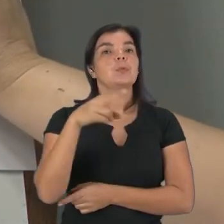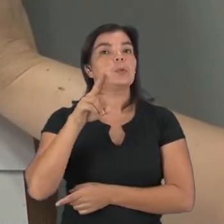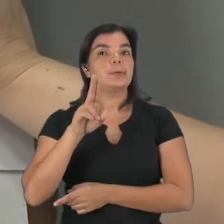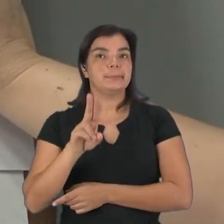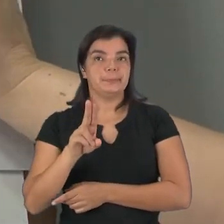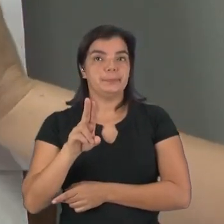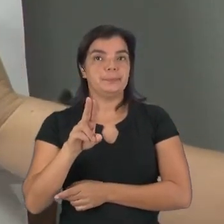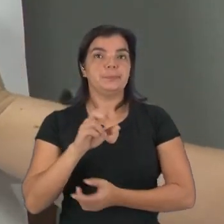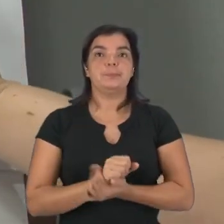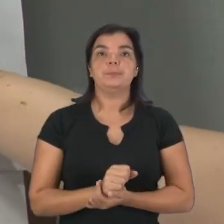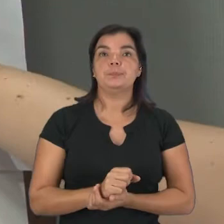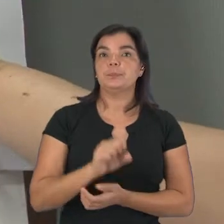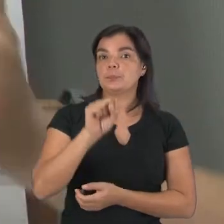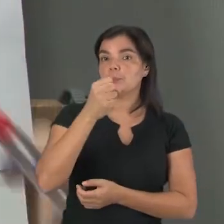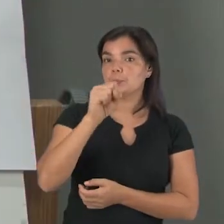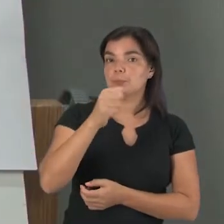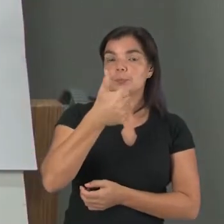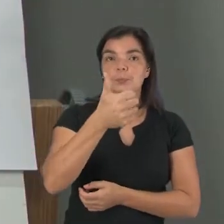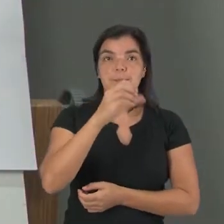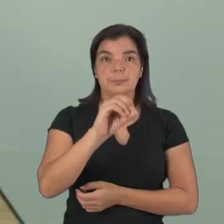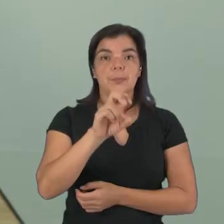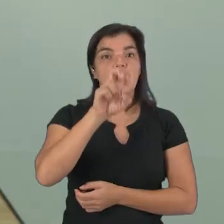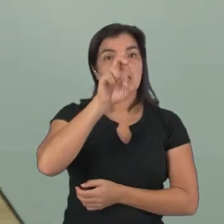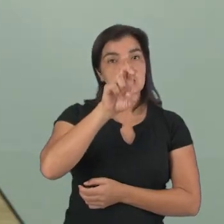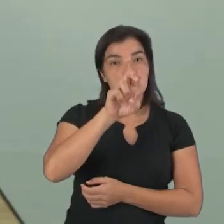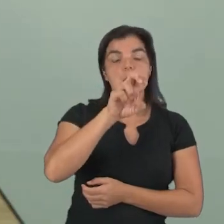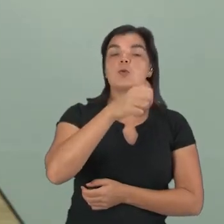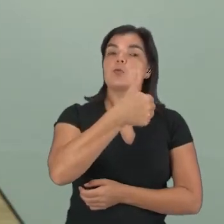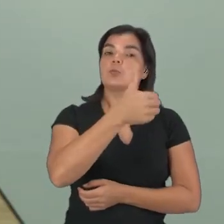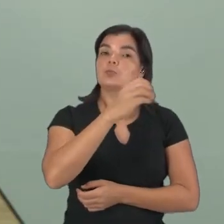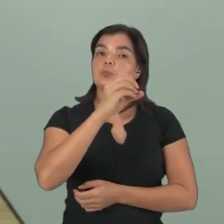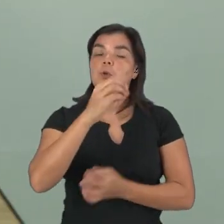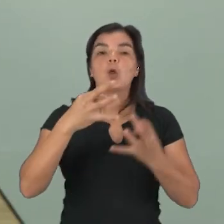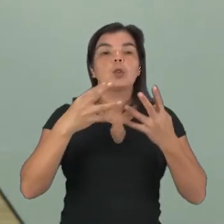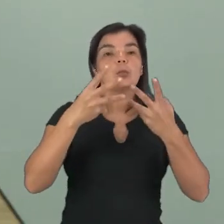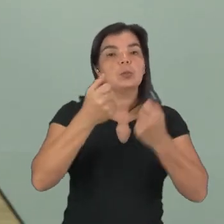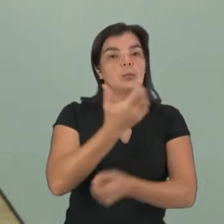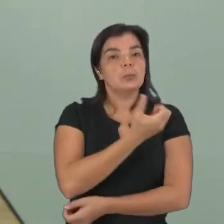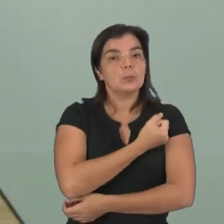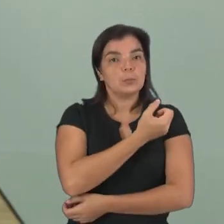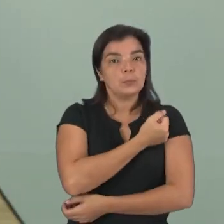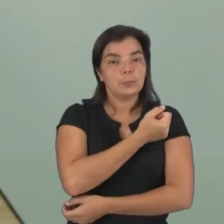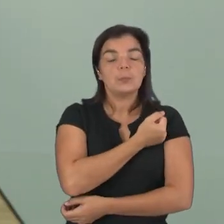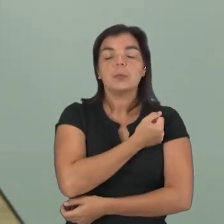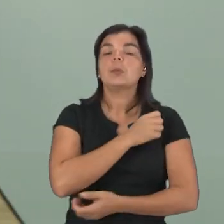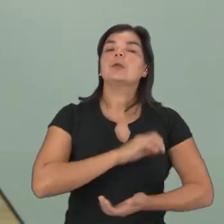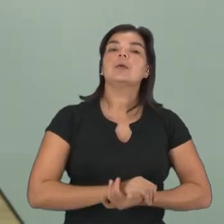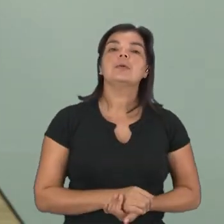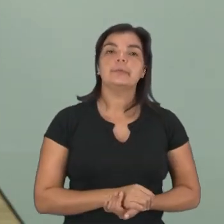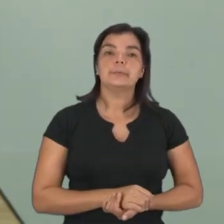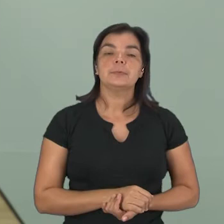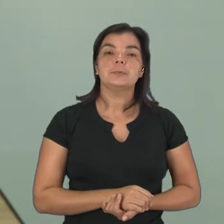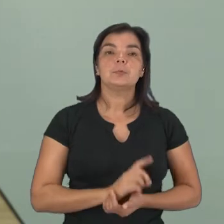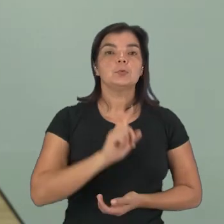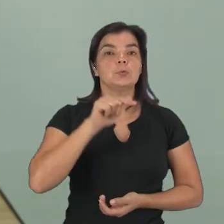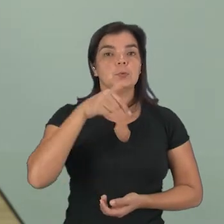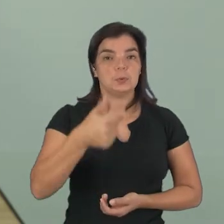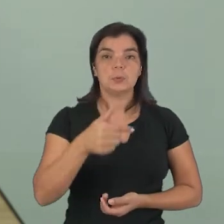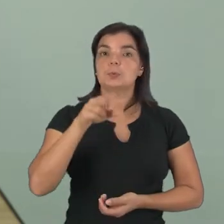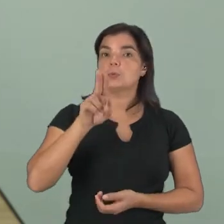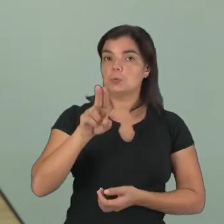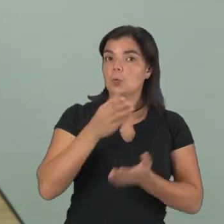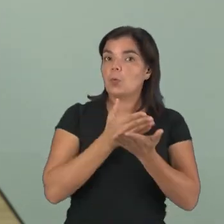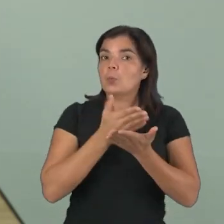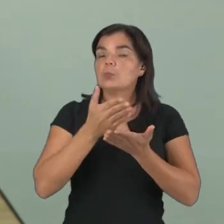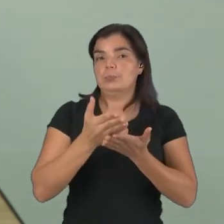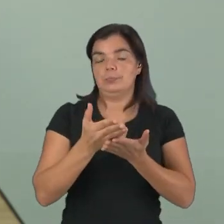unidades, 8 dezenas e 5 centenas, certo? Todos esses números, eles partem a partir das unidades.